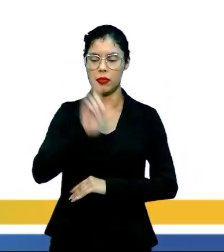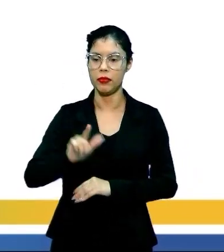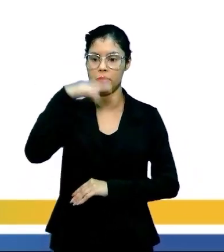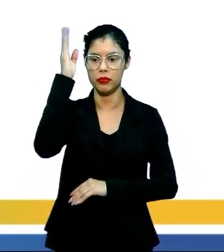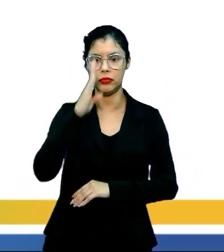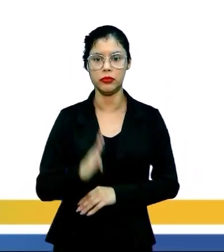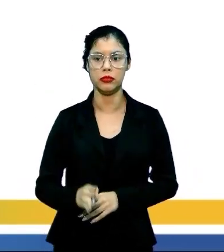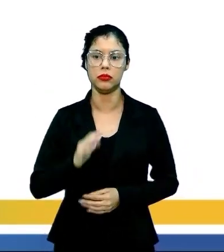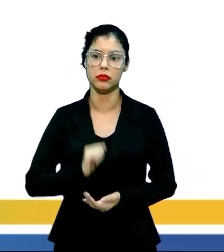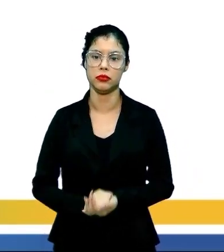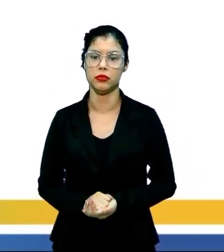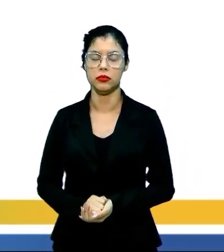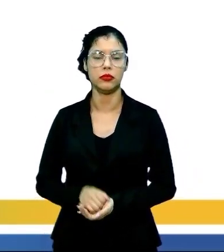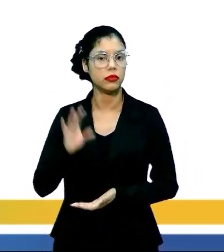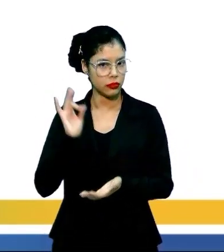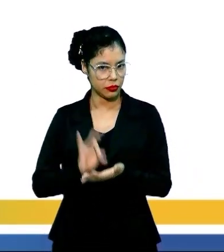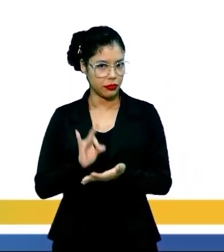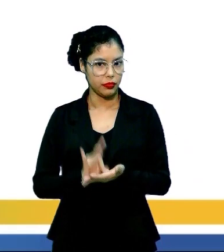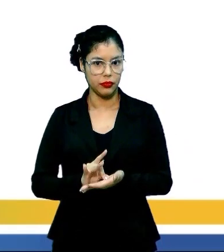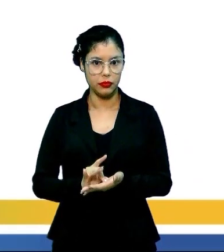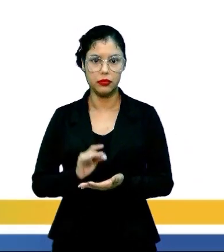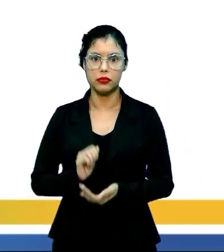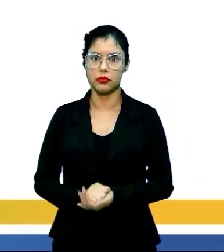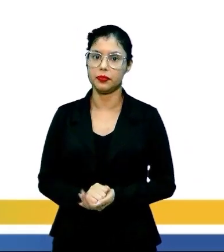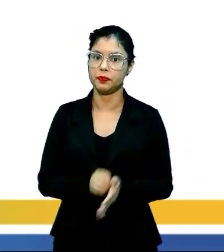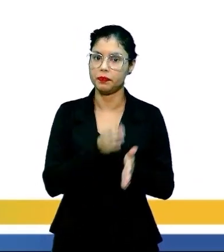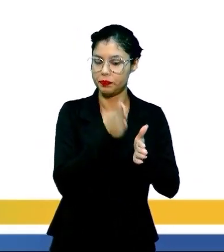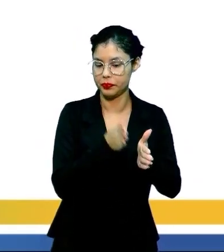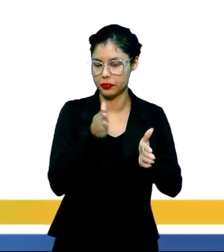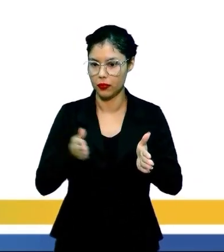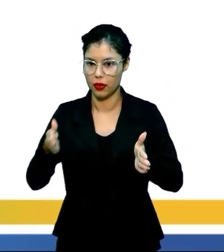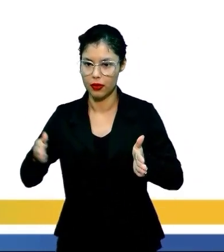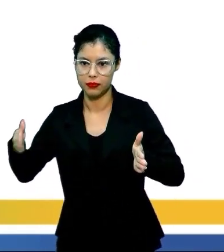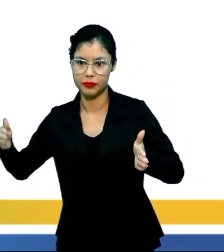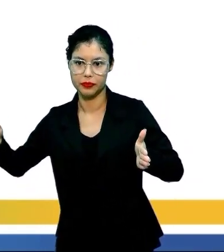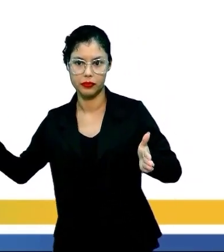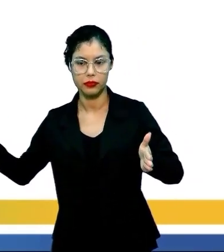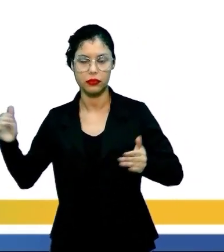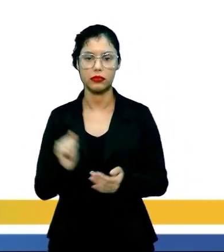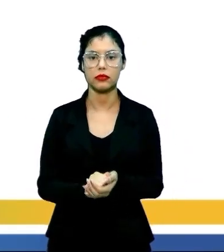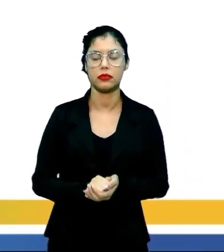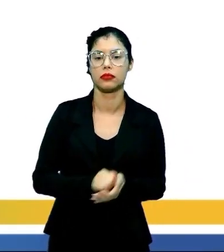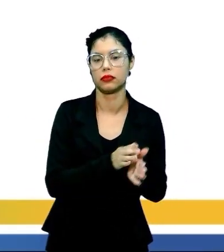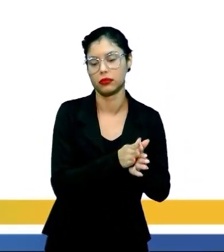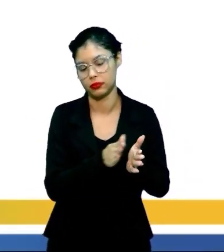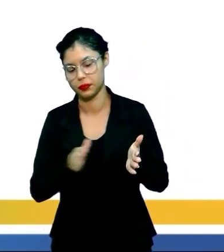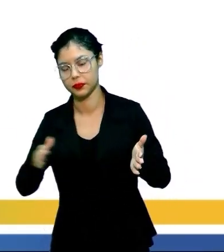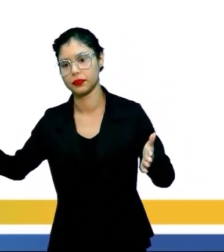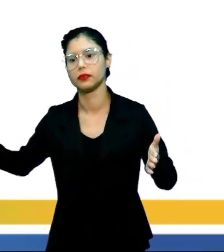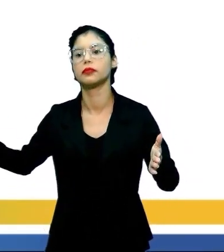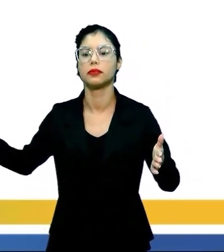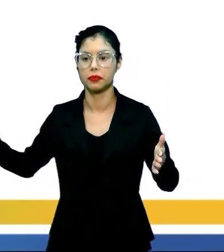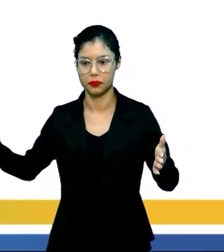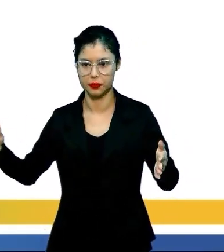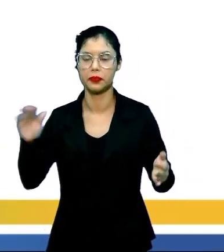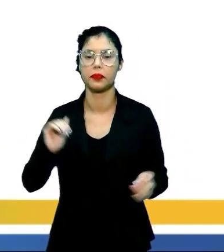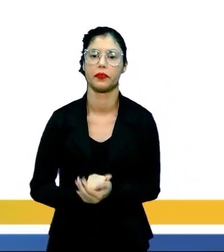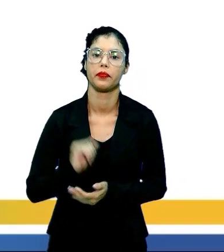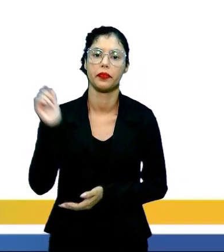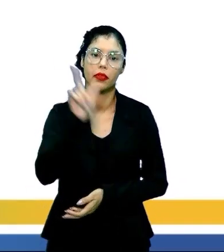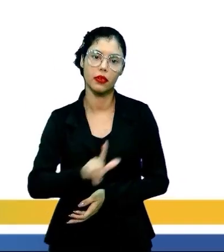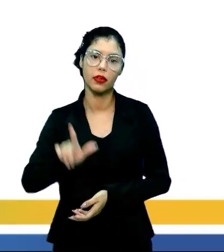literatura brasileira. Na verdade, é um panorama aí temporal, é uma linha do tempo